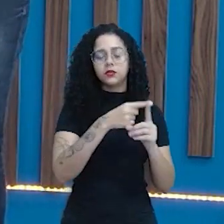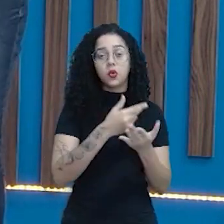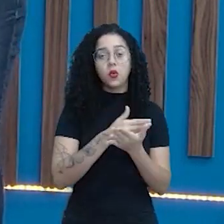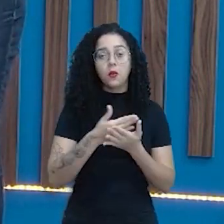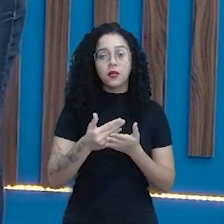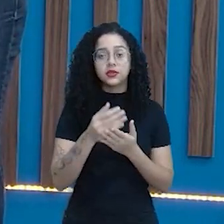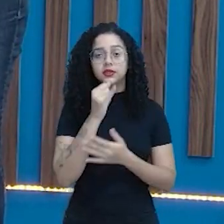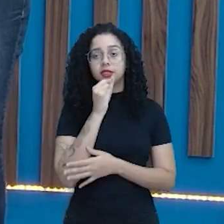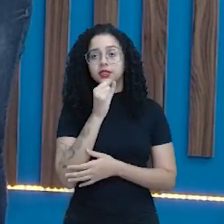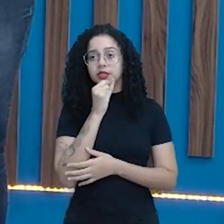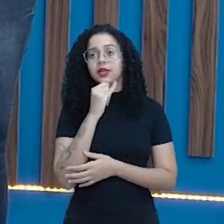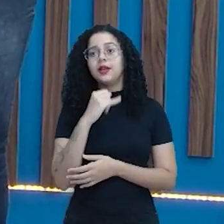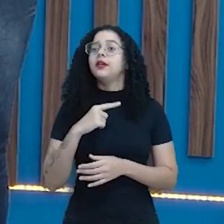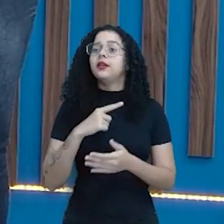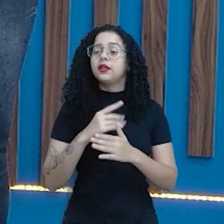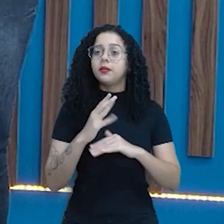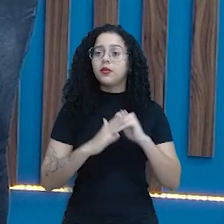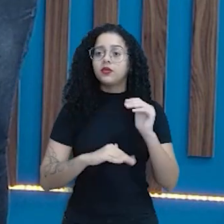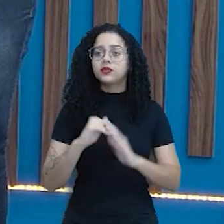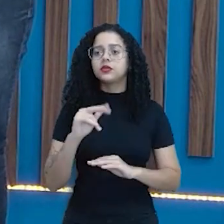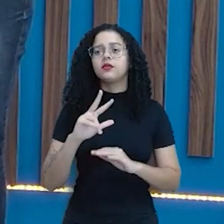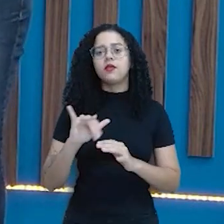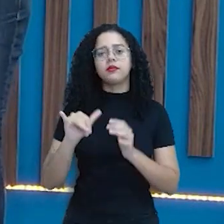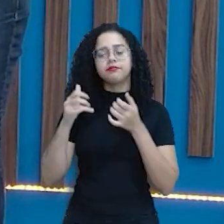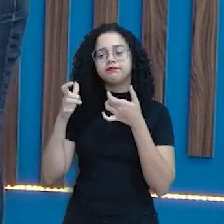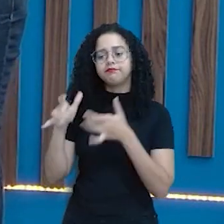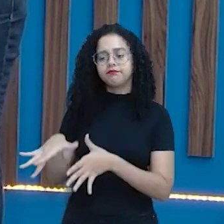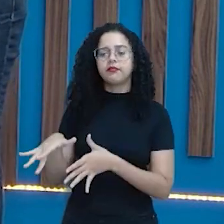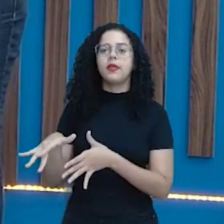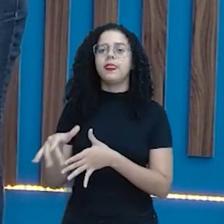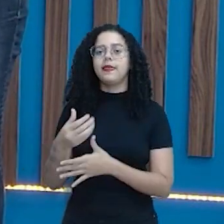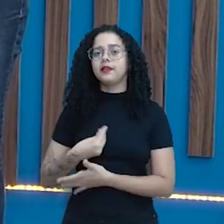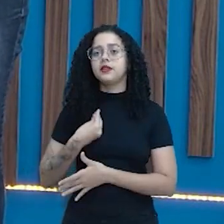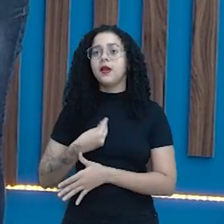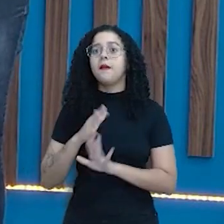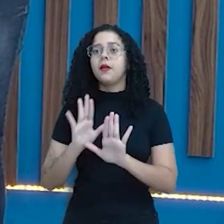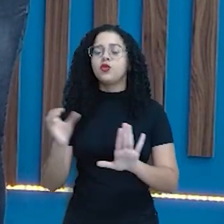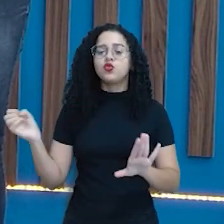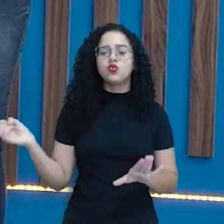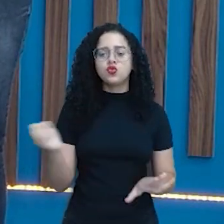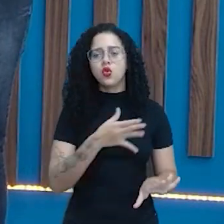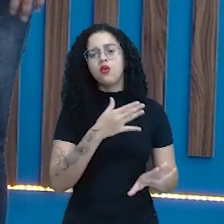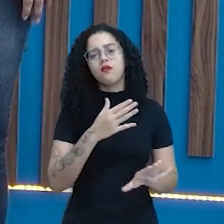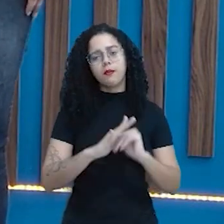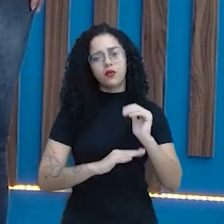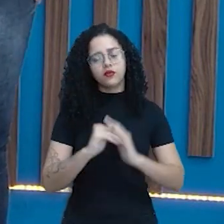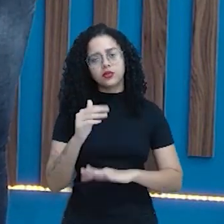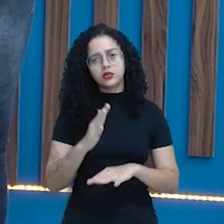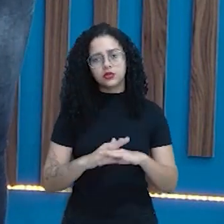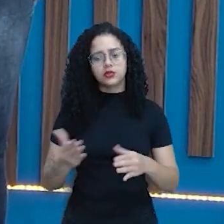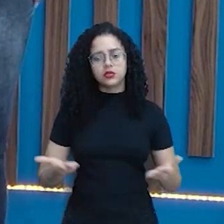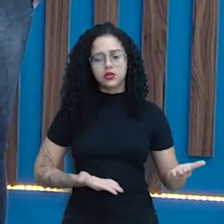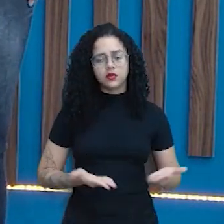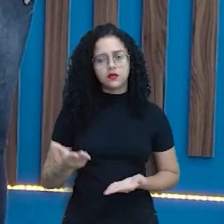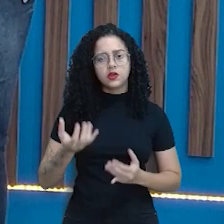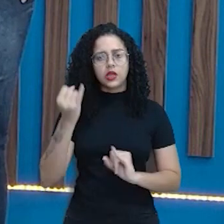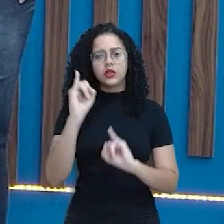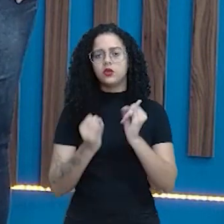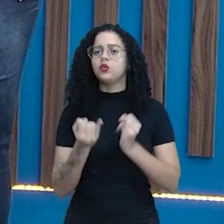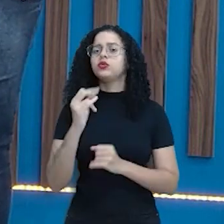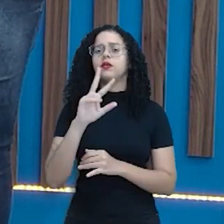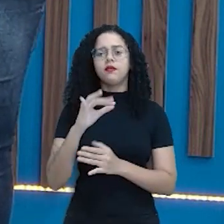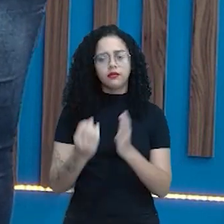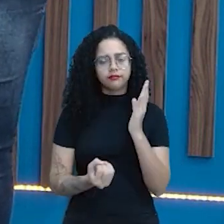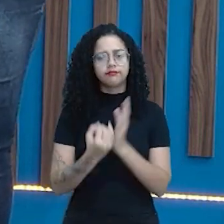pelaquela questão, tem profissões que vão deixar de existir, mas novas profissões e novos serviços, novas indústrias vão surgir